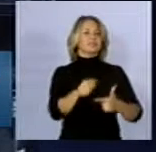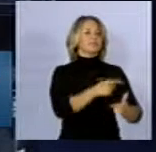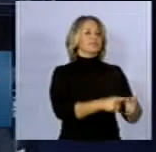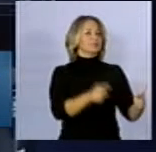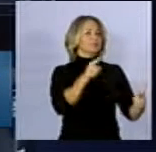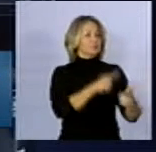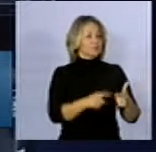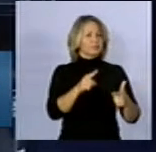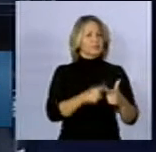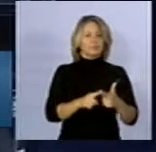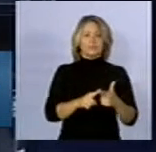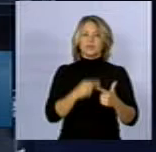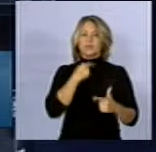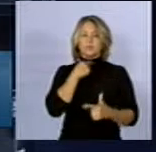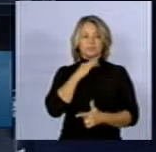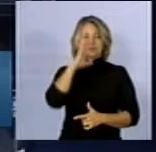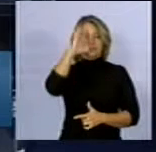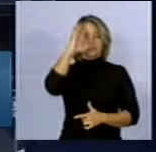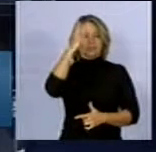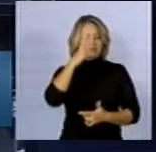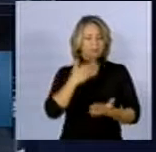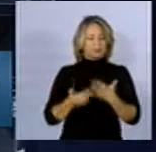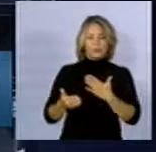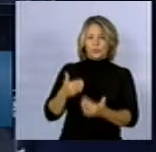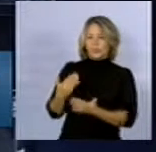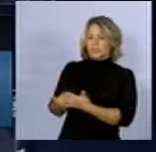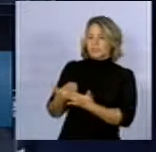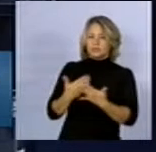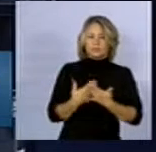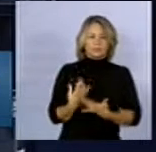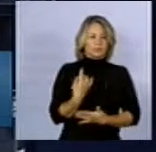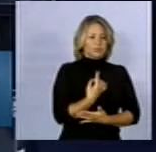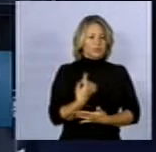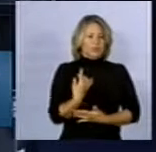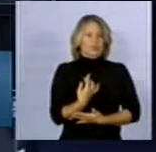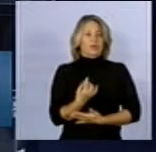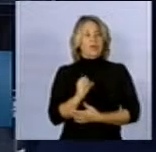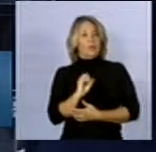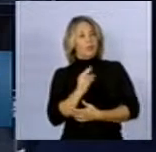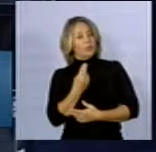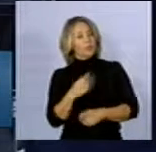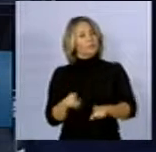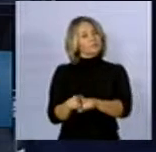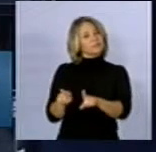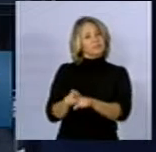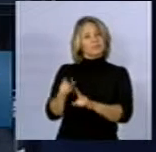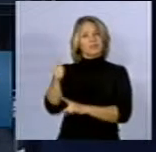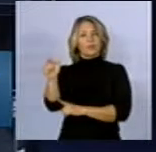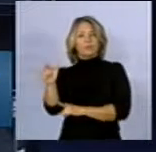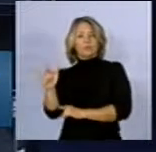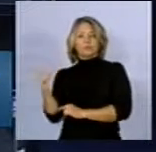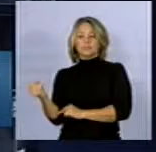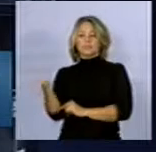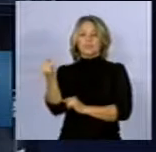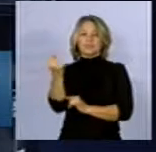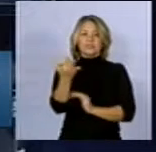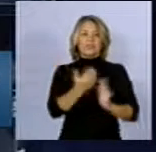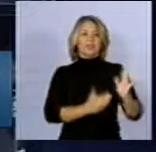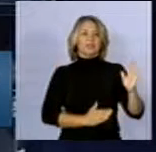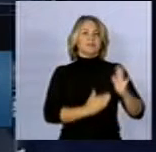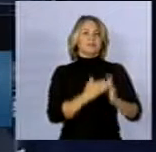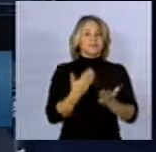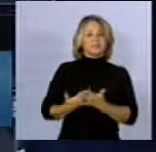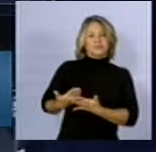pode resultar de qualquer estudo individual ou até de um número limitado de